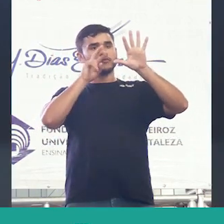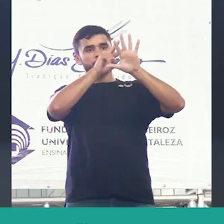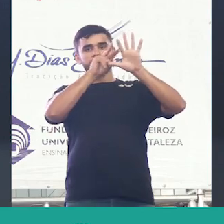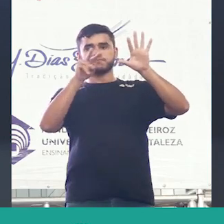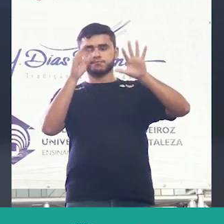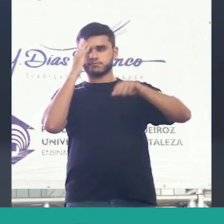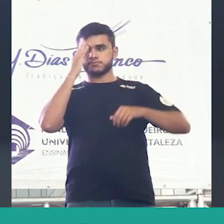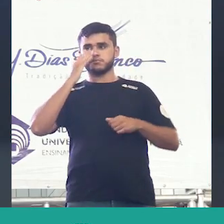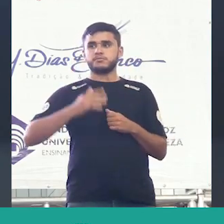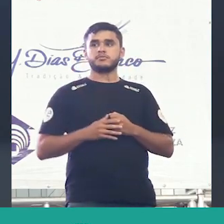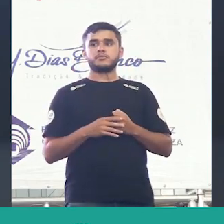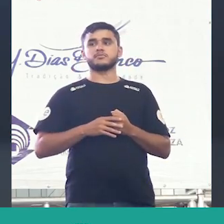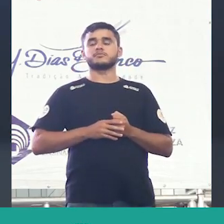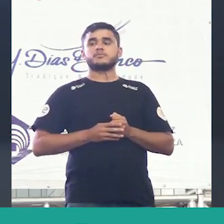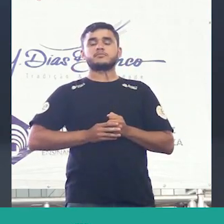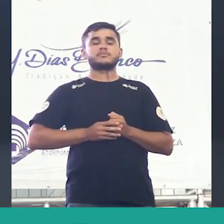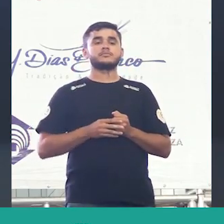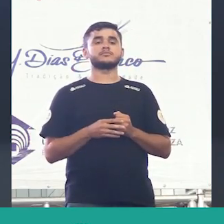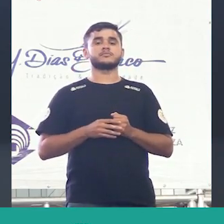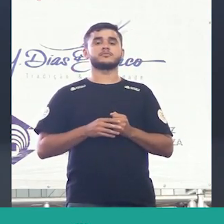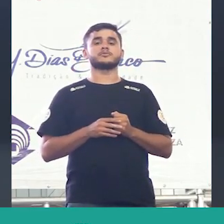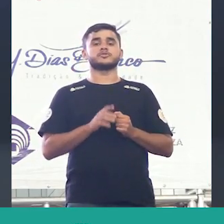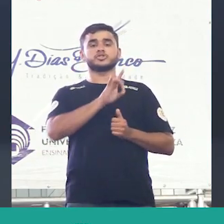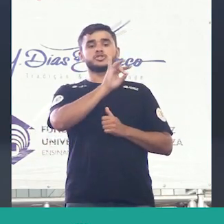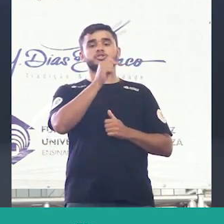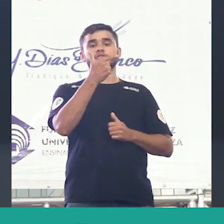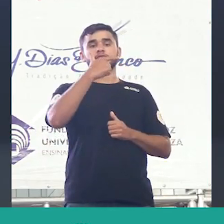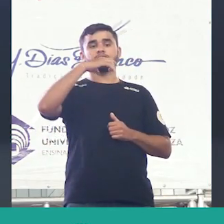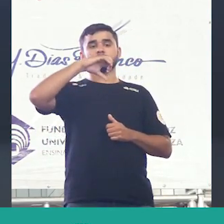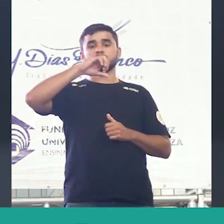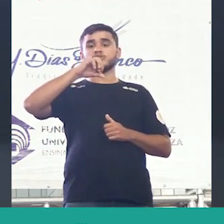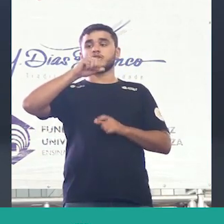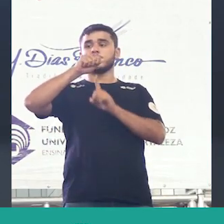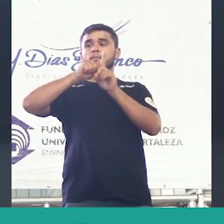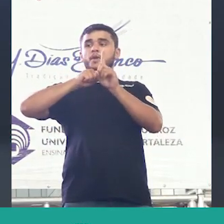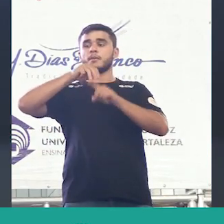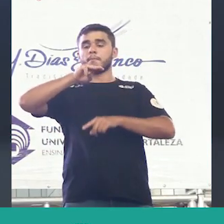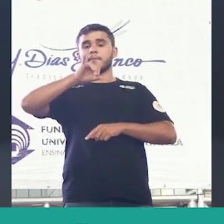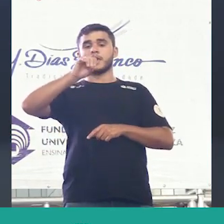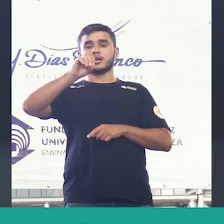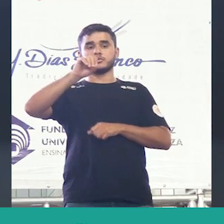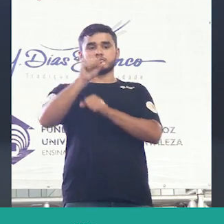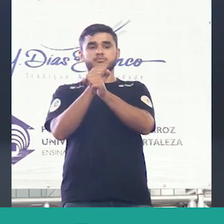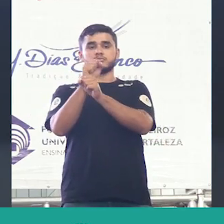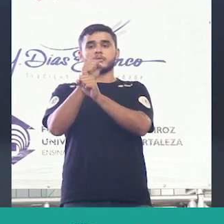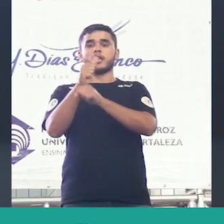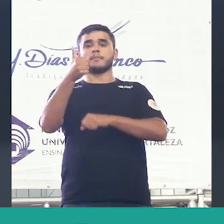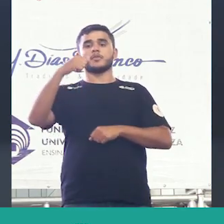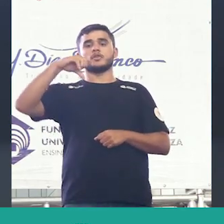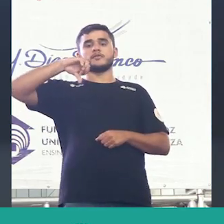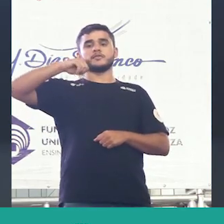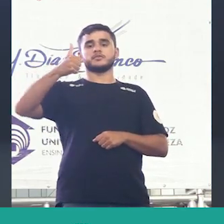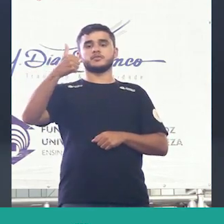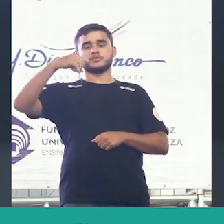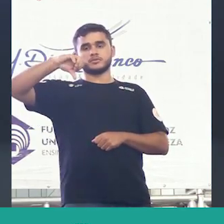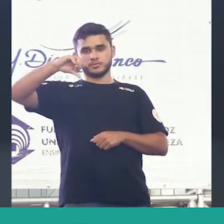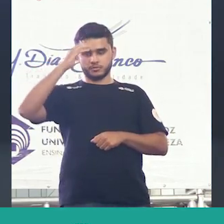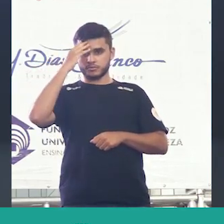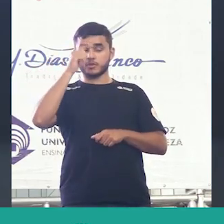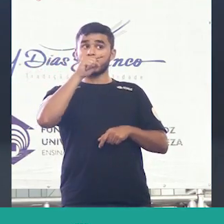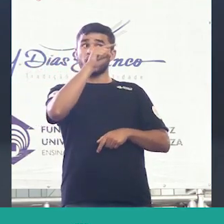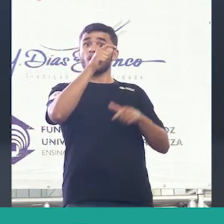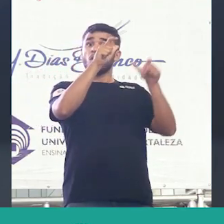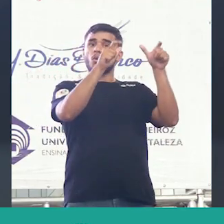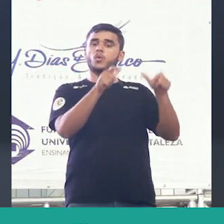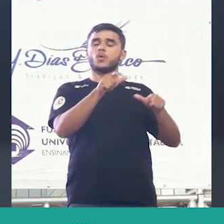1919, MEI, que é maio, 29 de maio de 1919. Acharam ou não? Na pontinha da seta? Ok. Ali é a Ilha